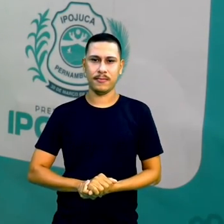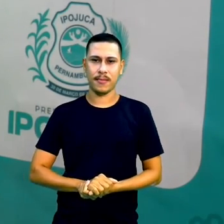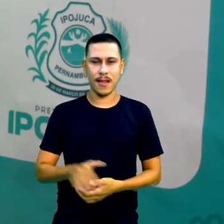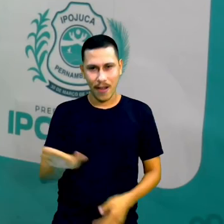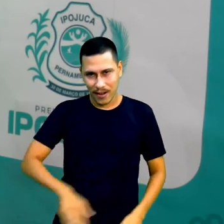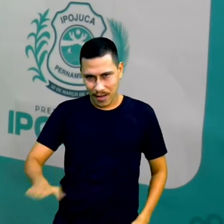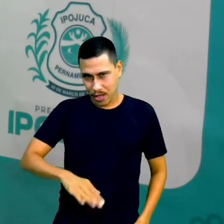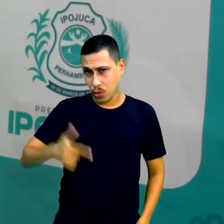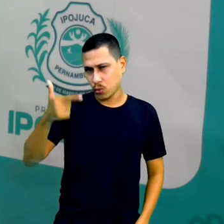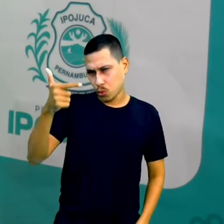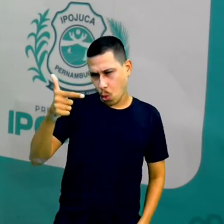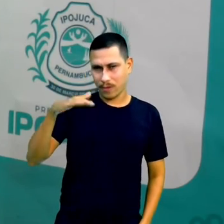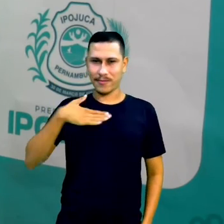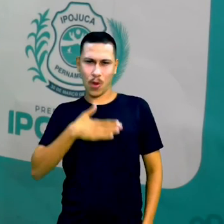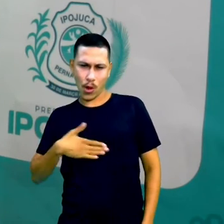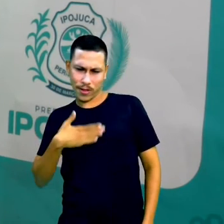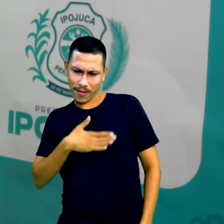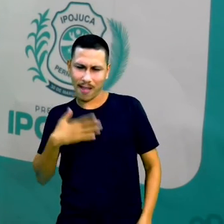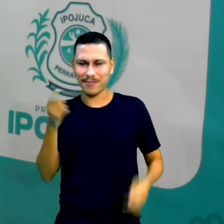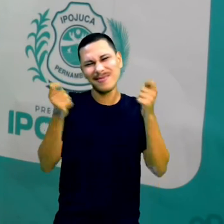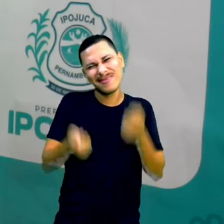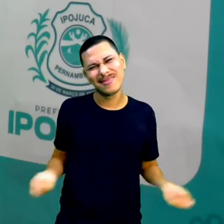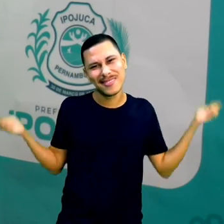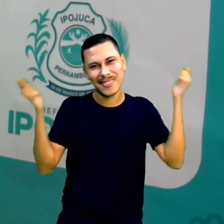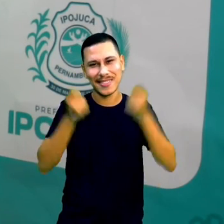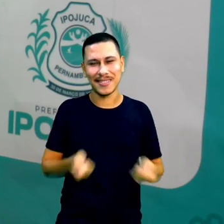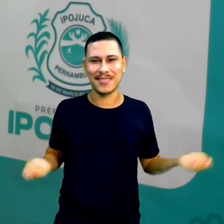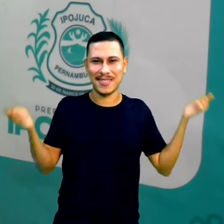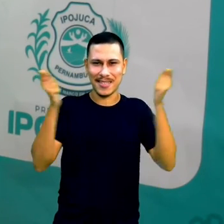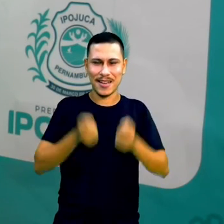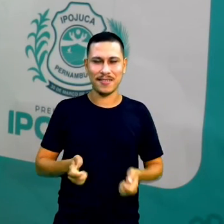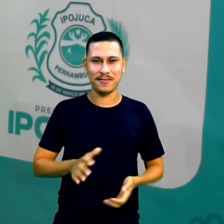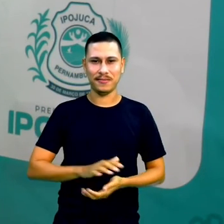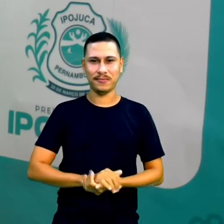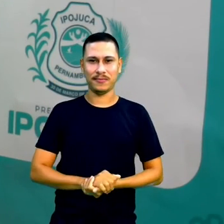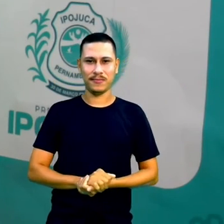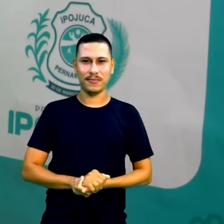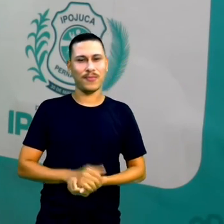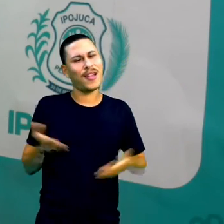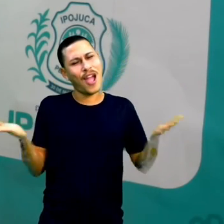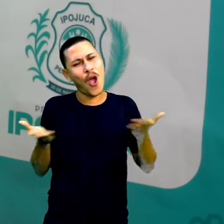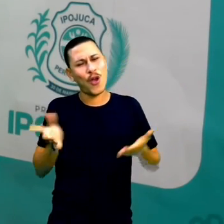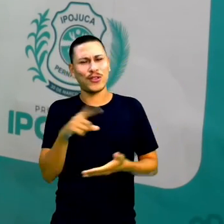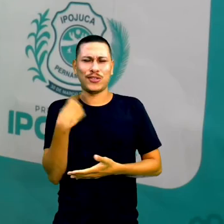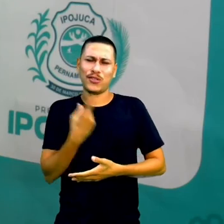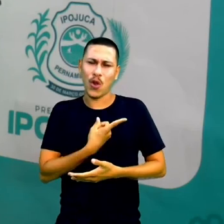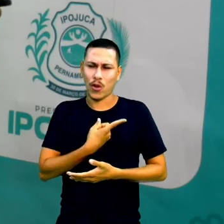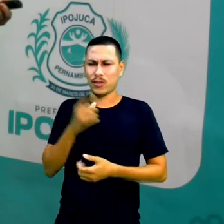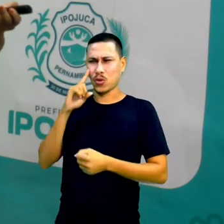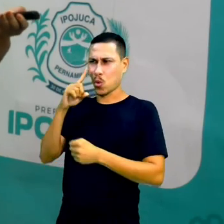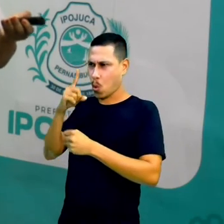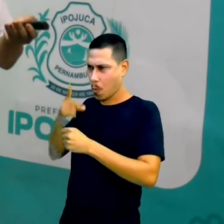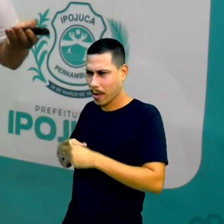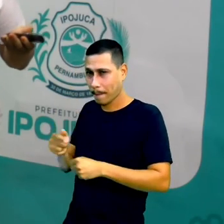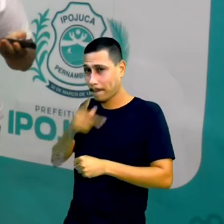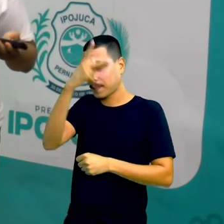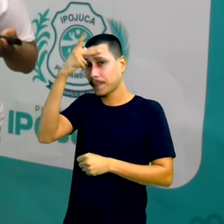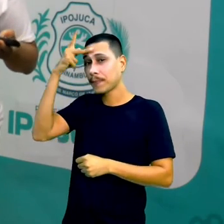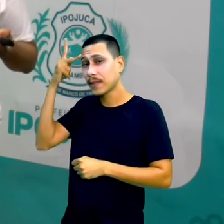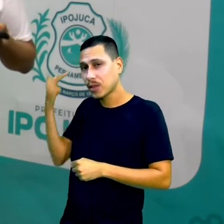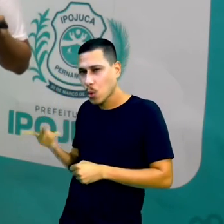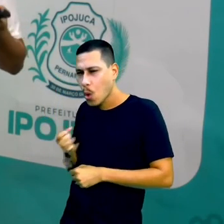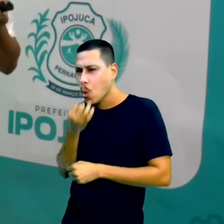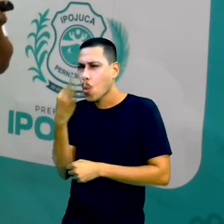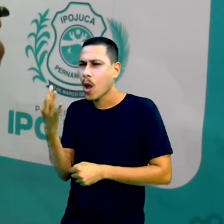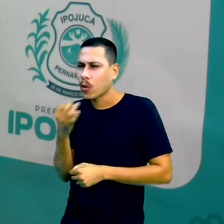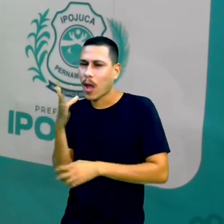2 crianças gostam de pular corda. E agora, para a gente saber quantas pessoas